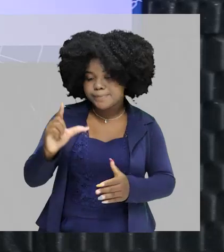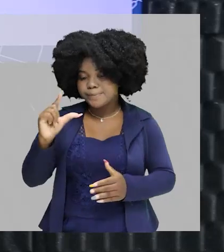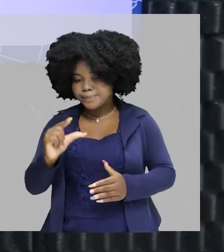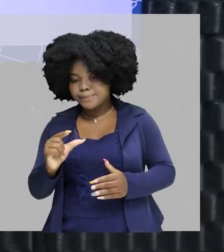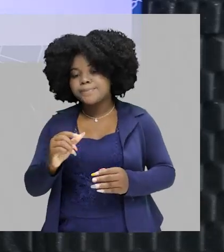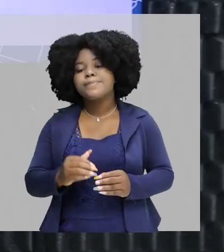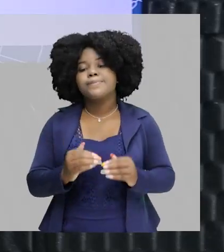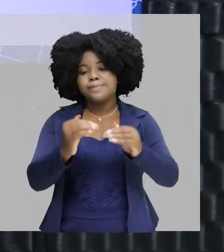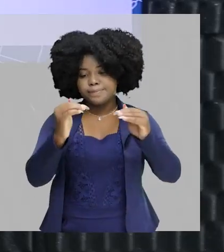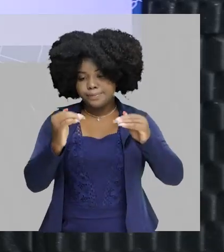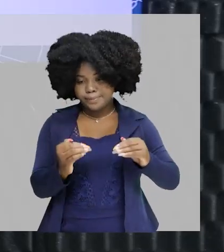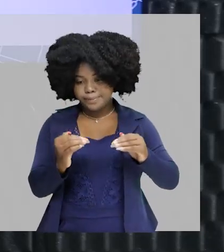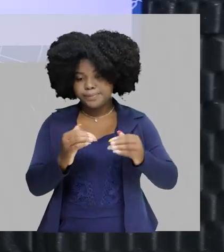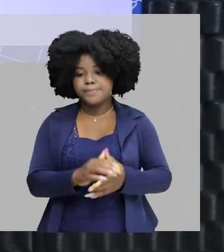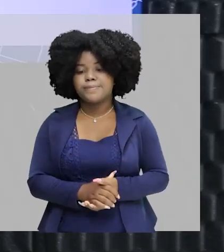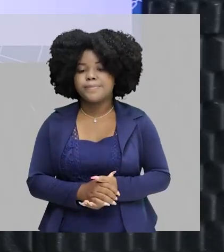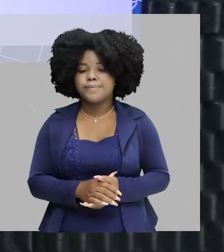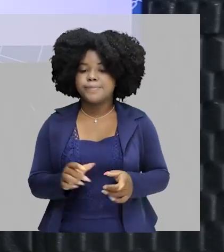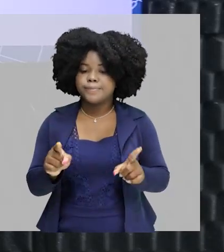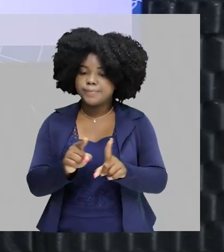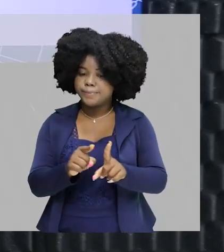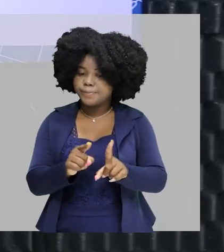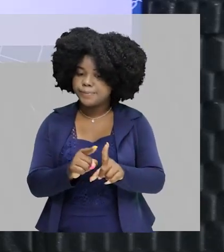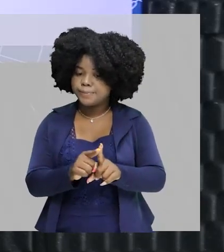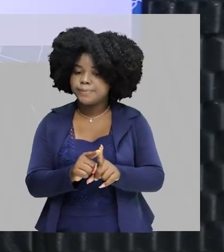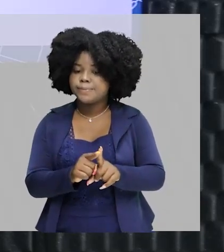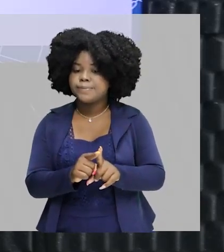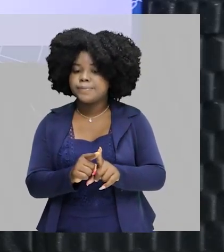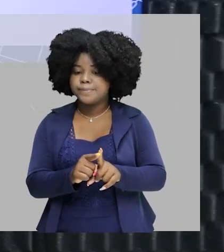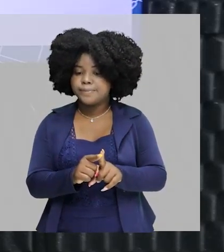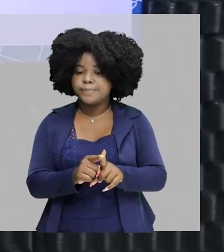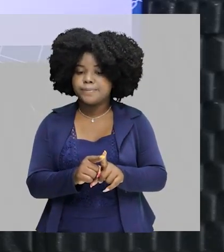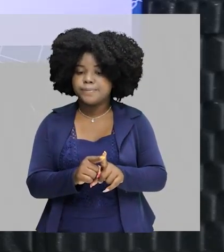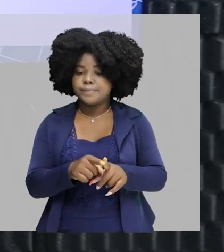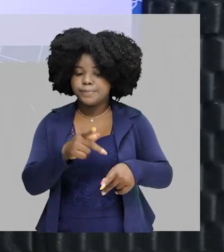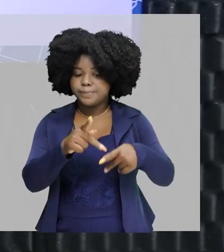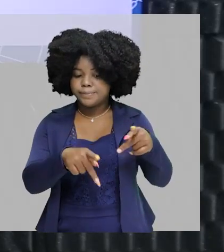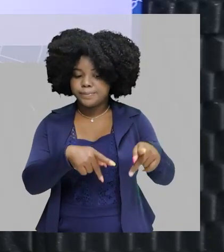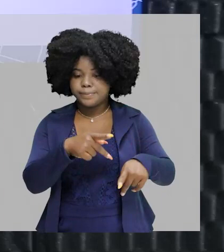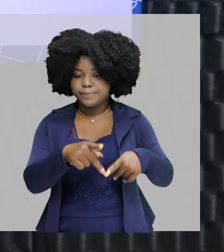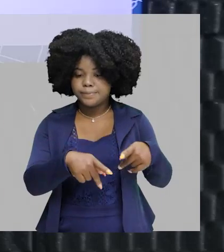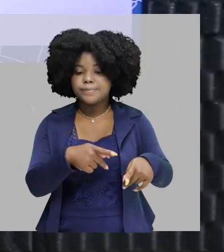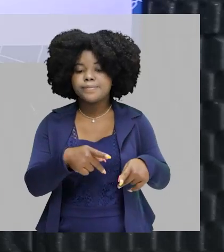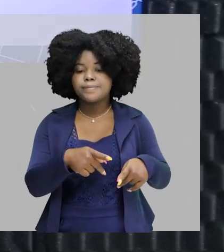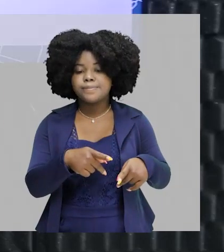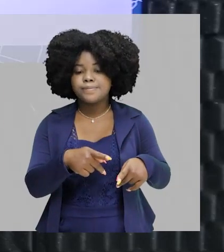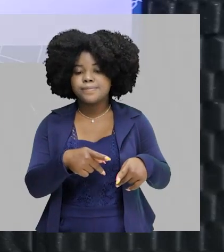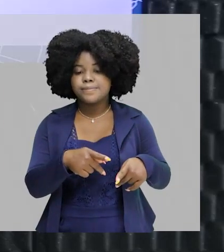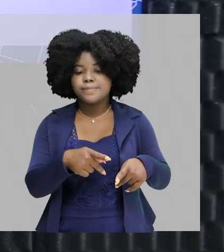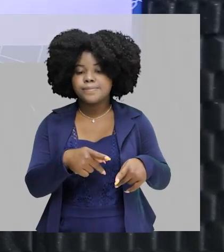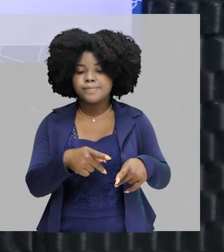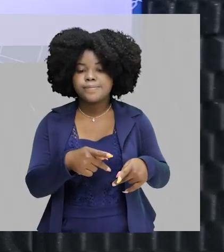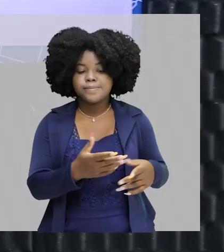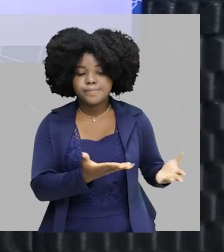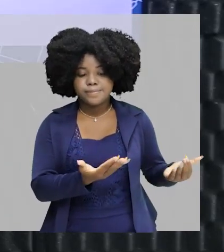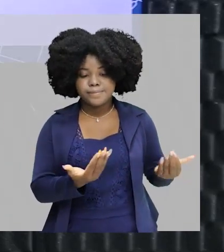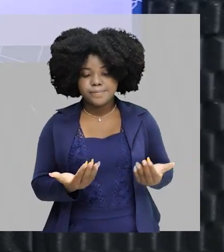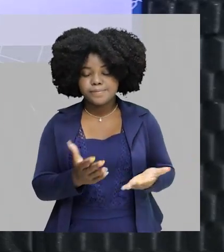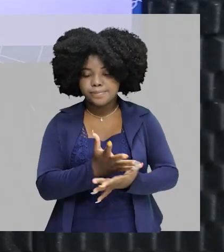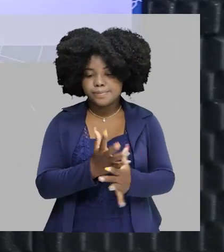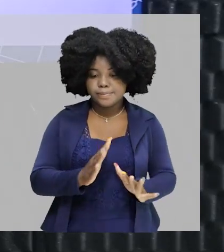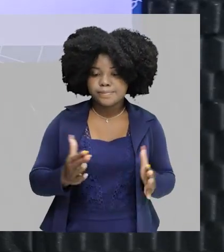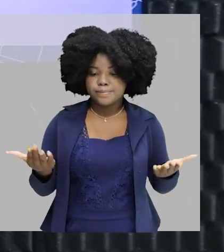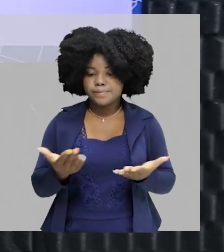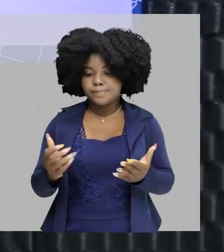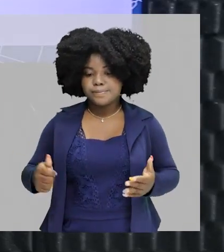começando a diminuir. O corpo populacional, em sua grande maioria, já está passando da fase jovem para a fase adulta.